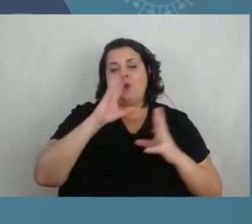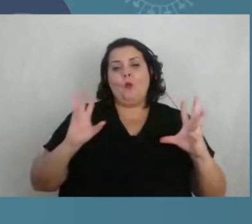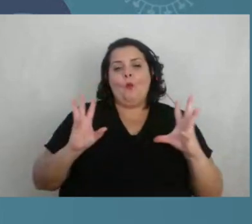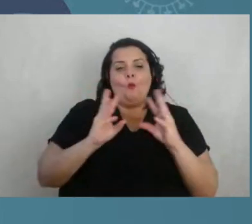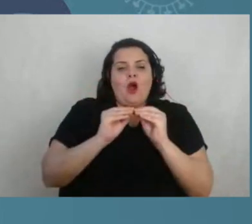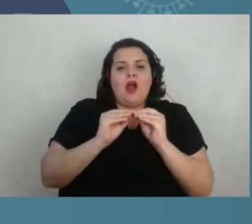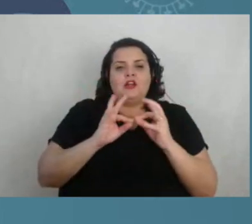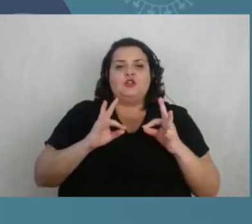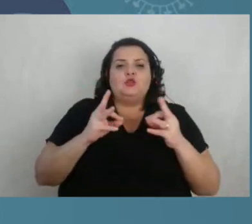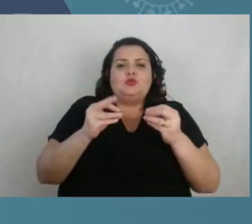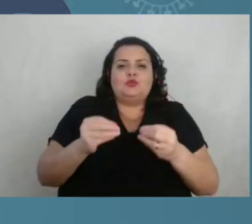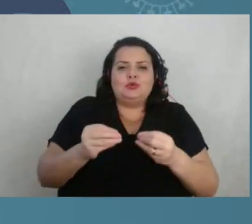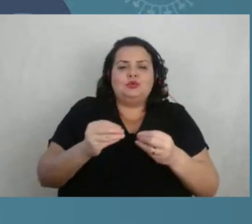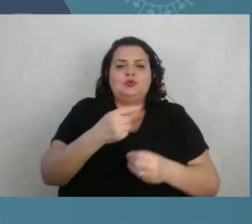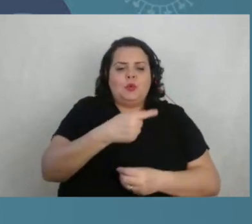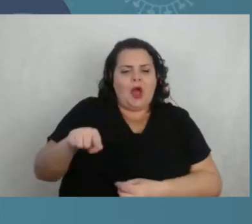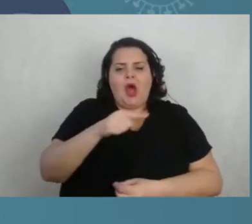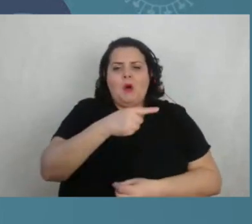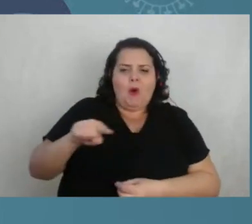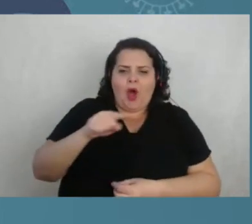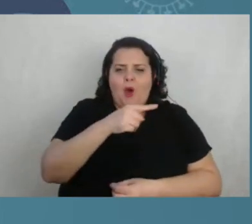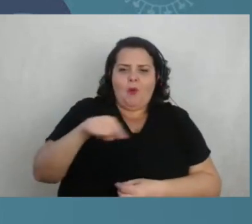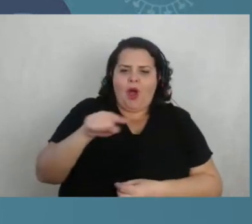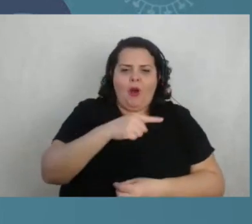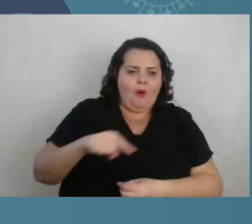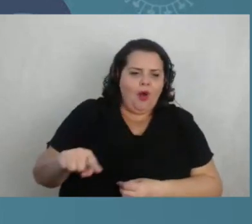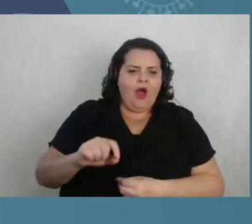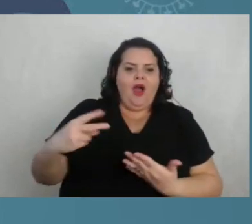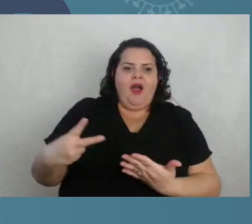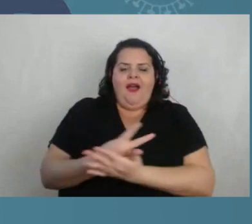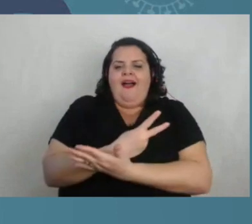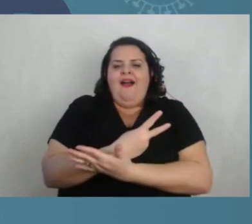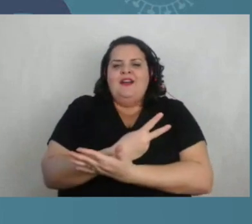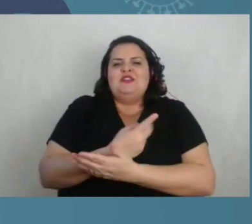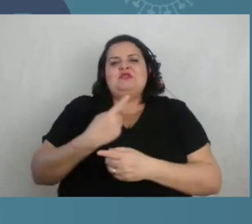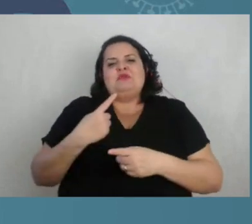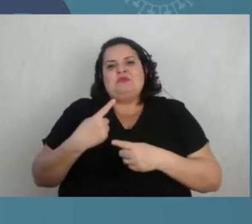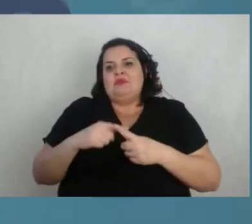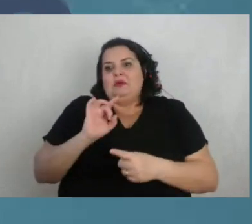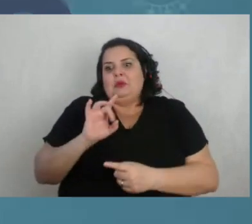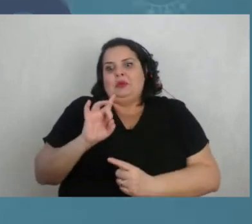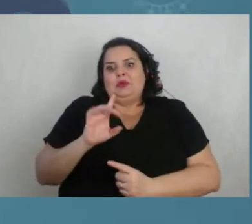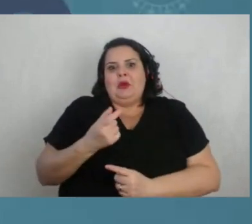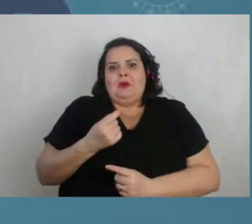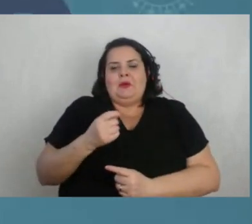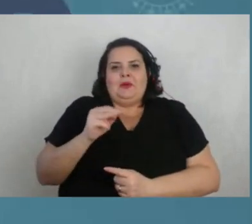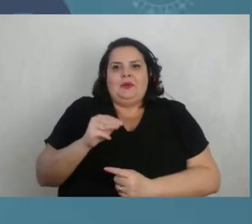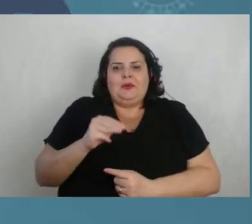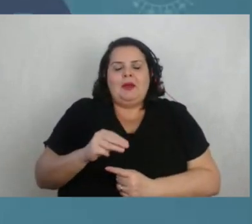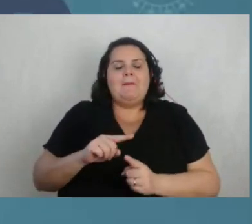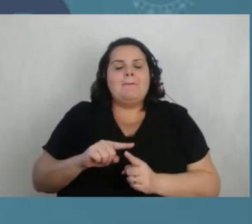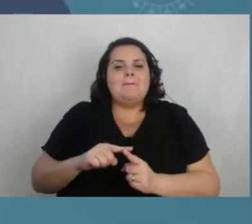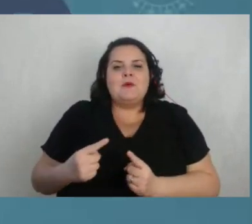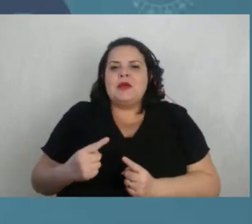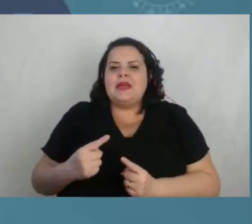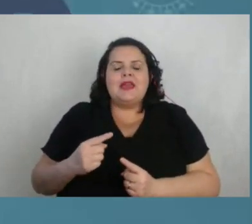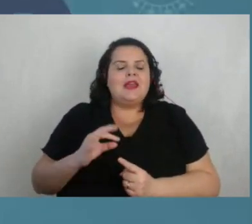essas semanas em 15, 20 minutos, porque a gente está envolvido nisso todos os